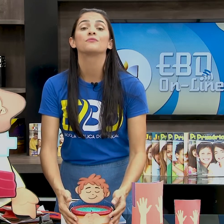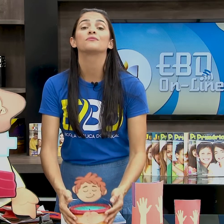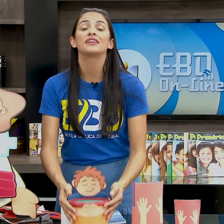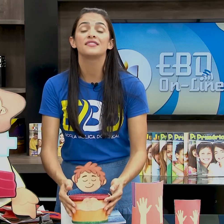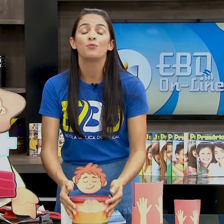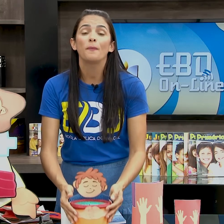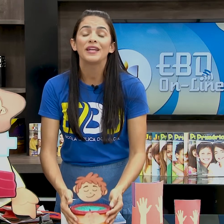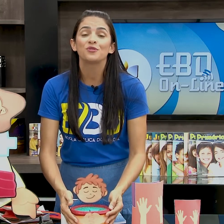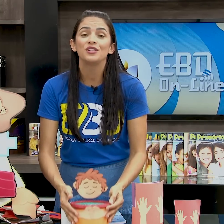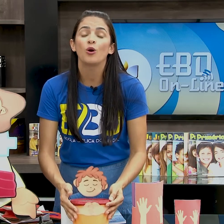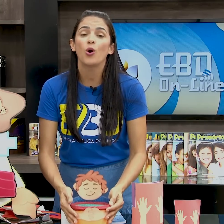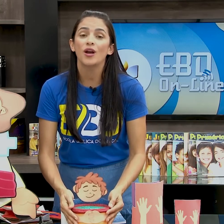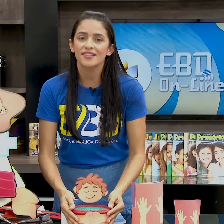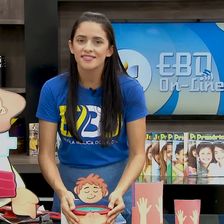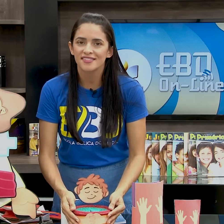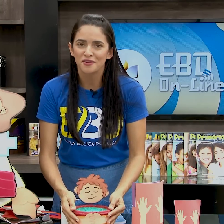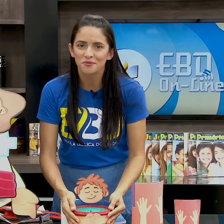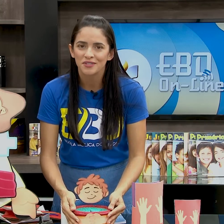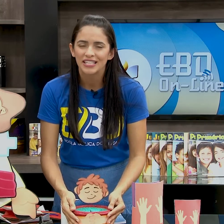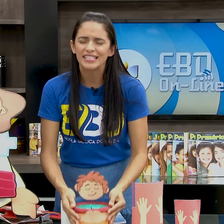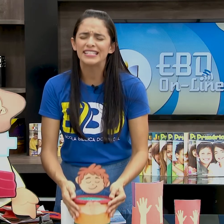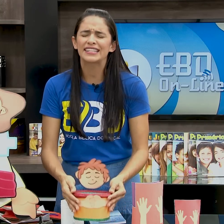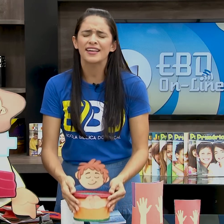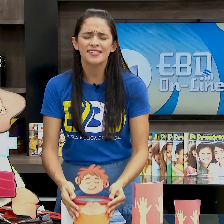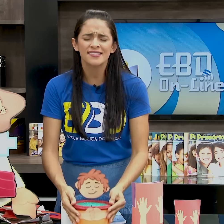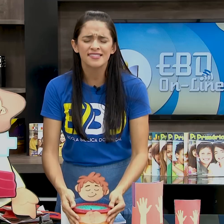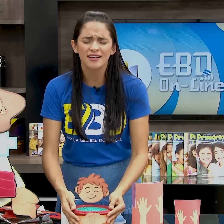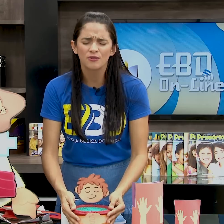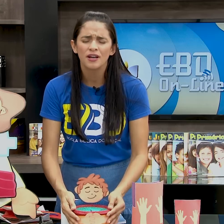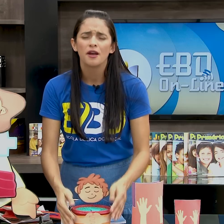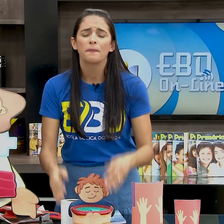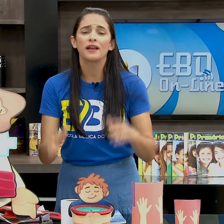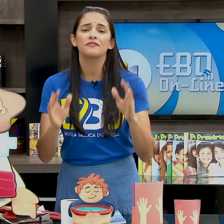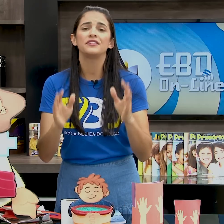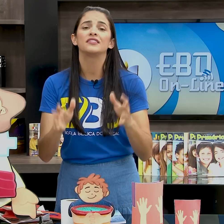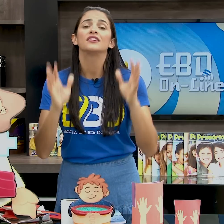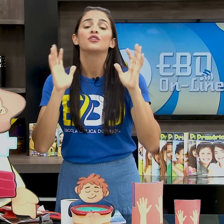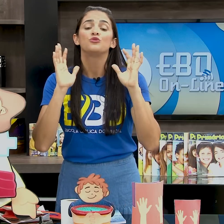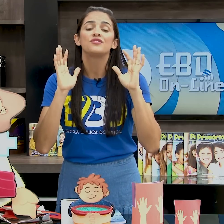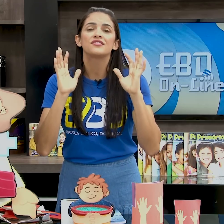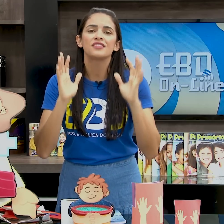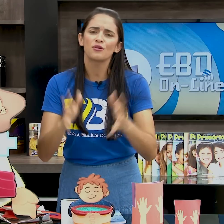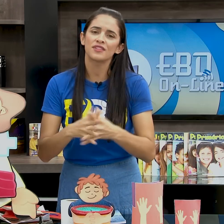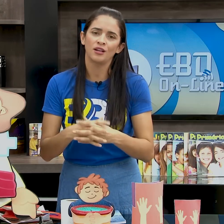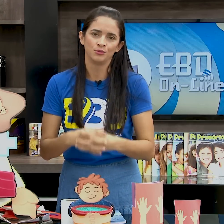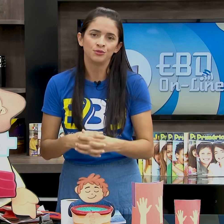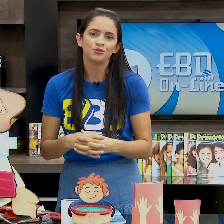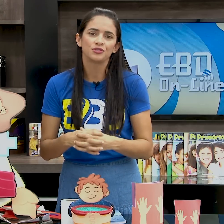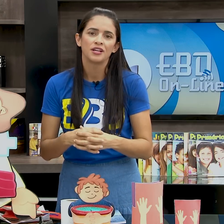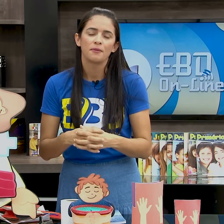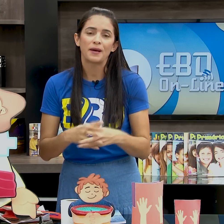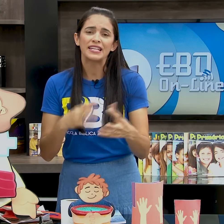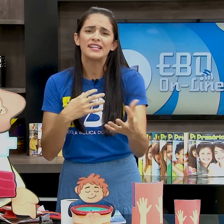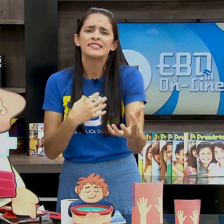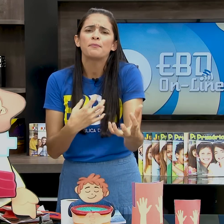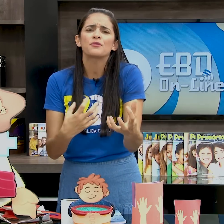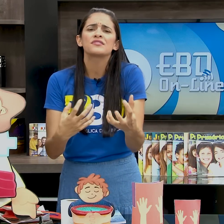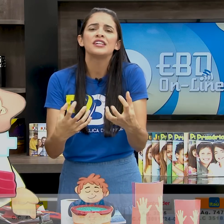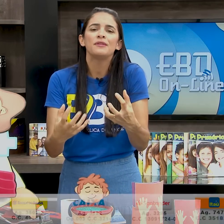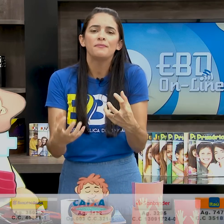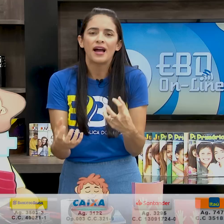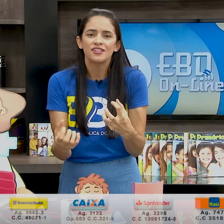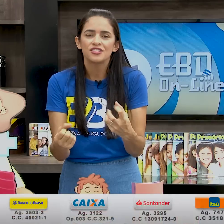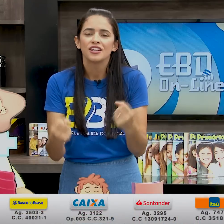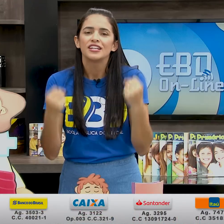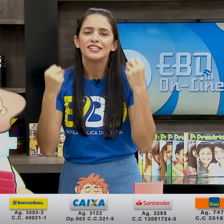vocês vão ter esse momento de oração de intercessão pela vida dos seus alunos para que ele